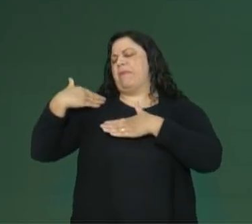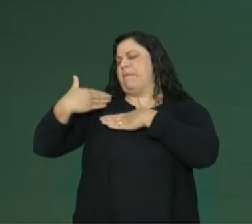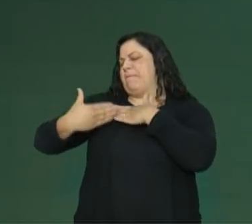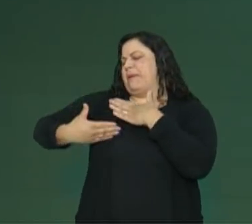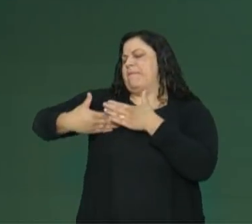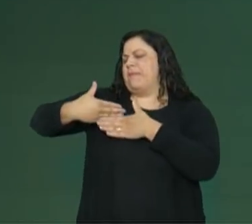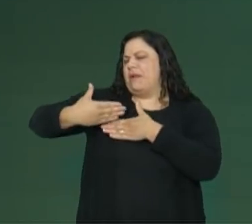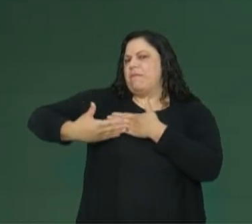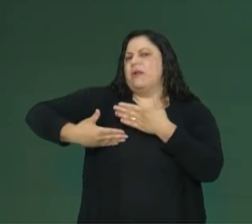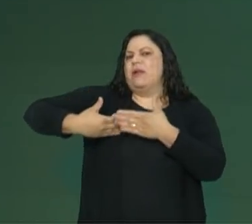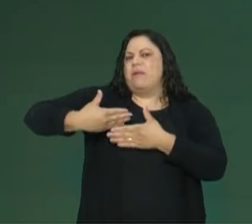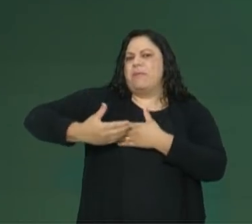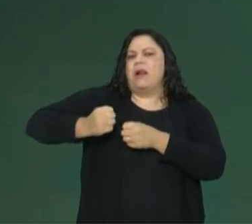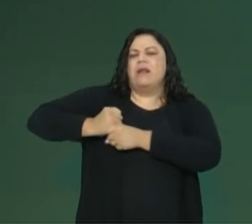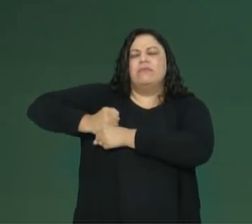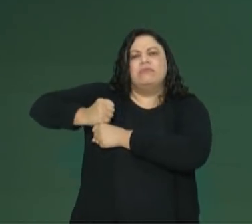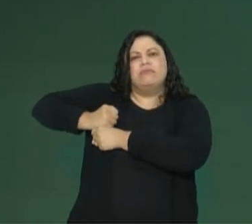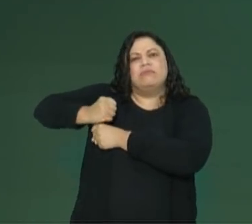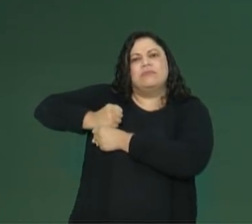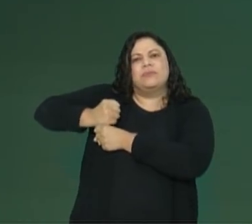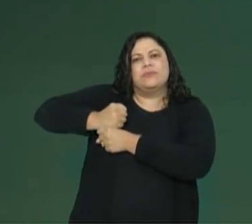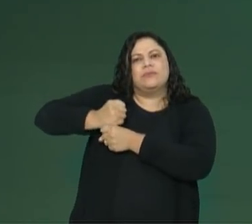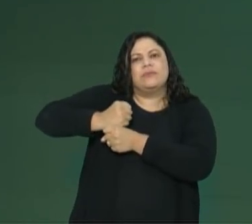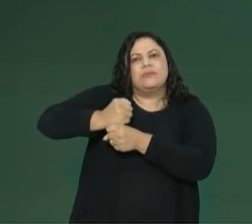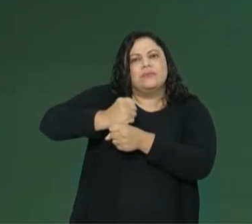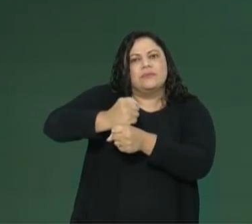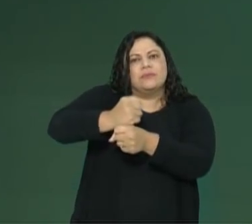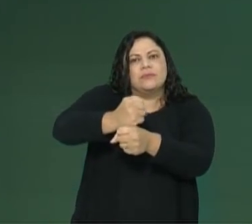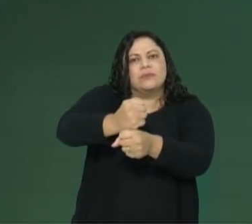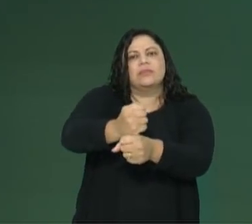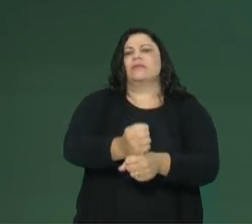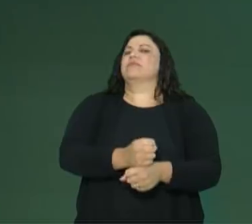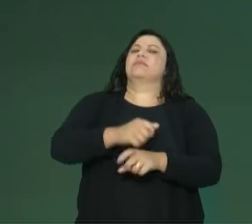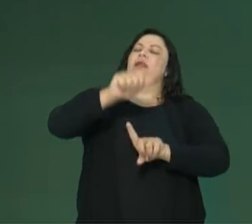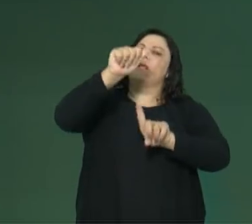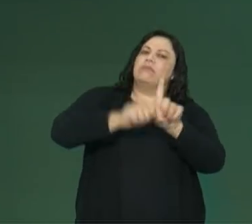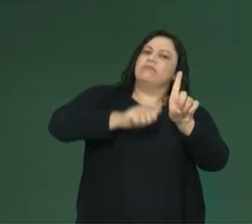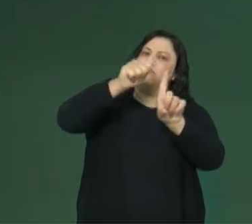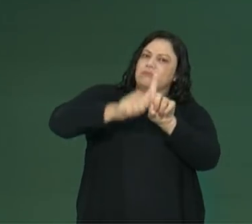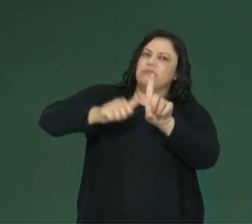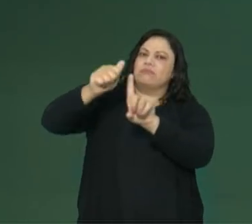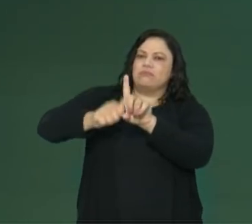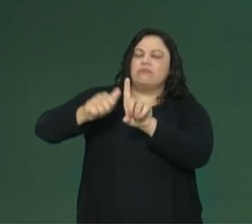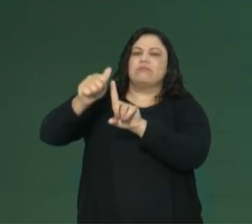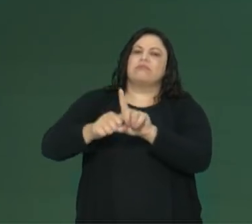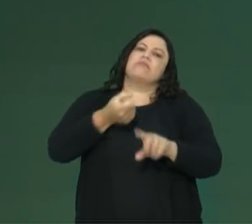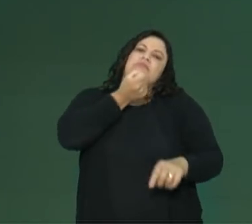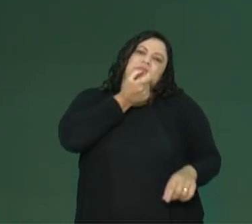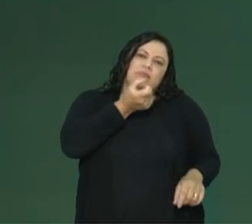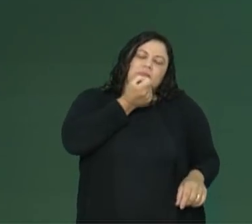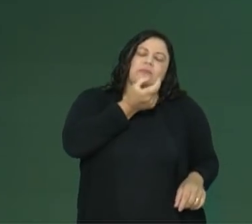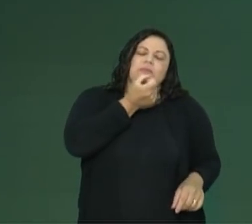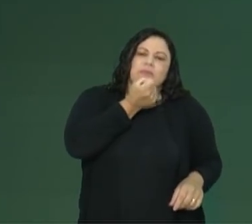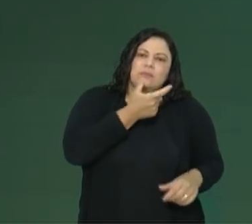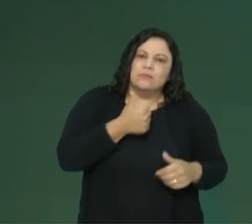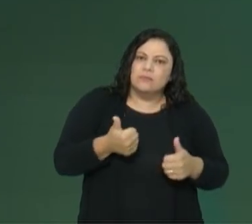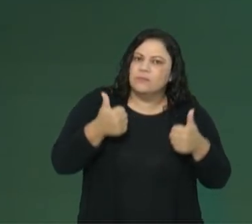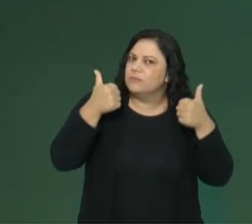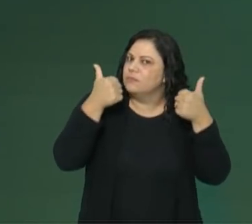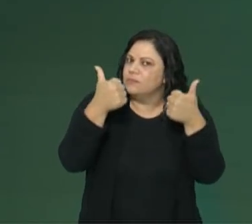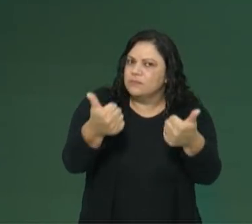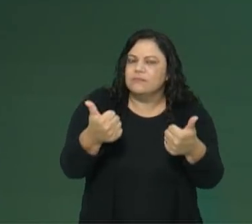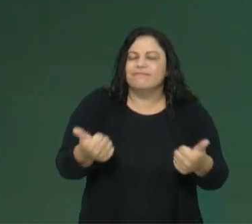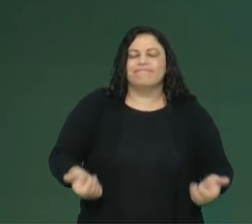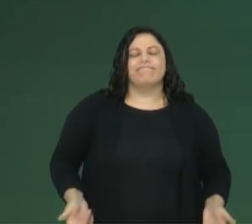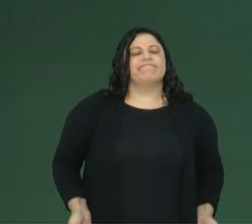períodos abrigando o verme. E se você lá semestralmente, a cada 6 meses, fizer desverminação, tá tudo